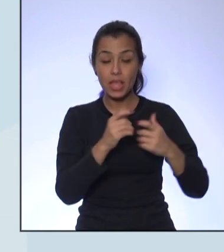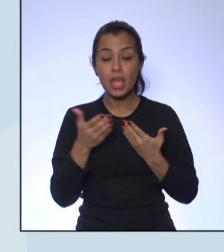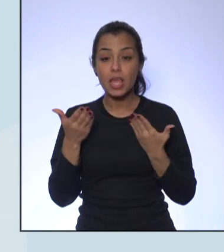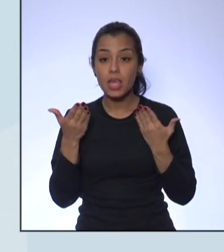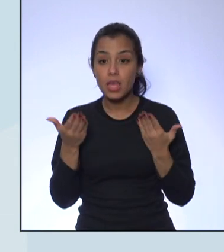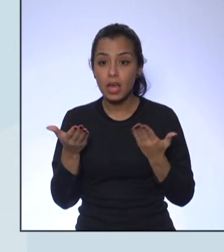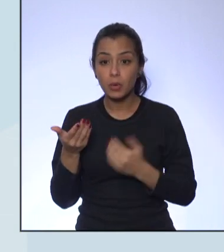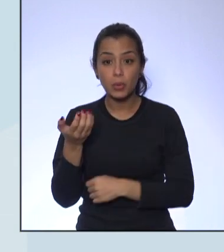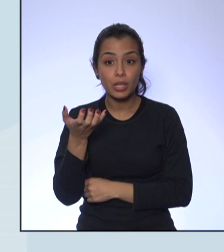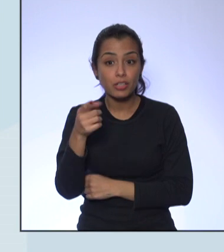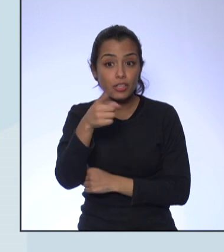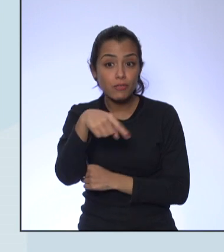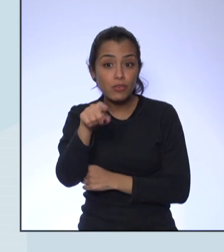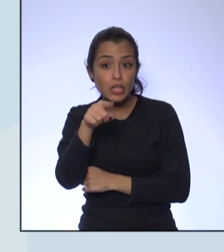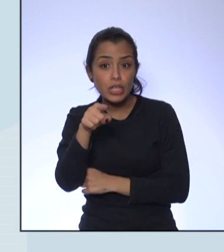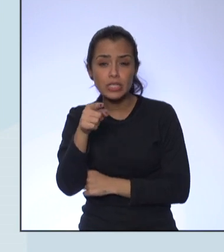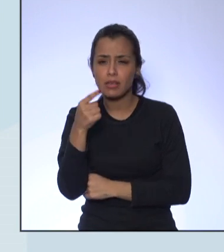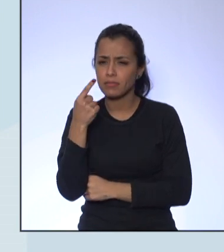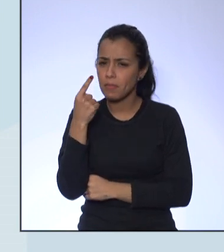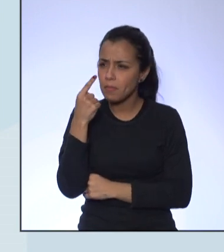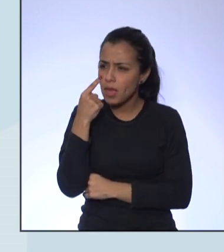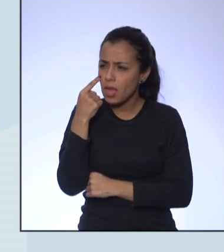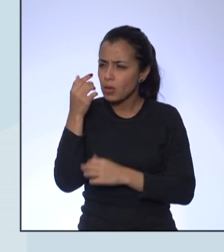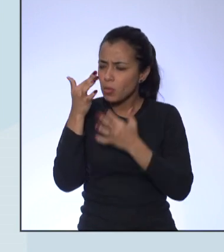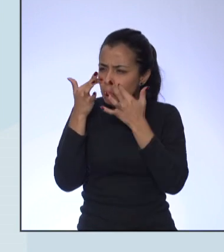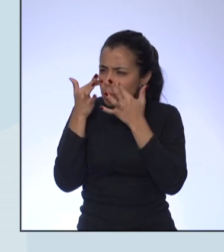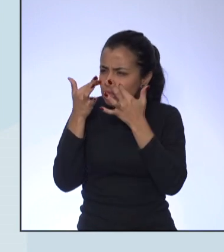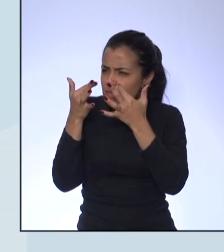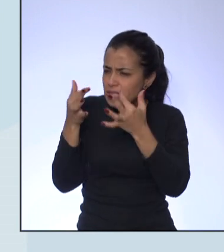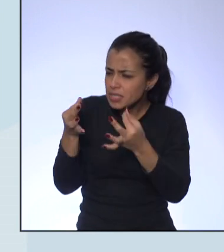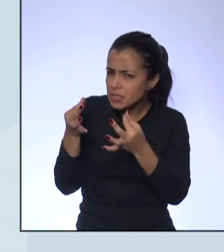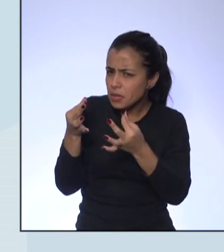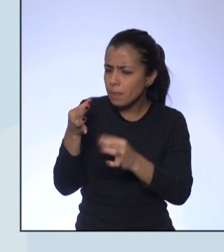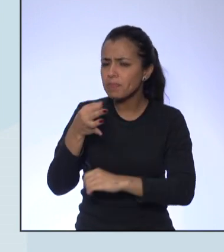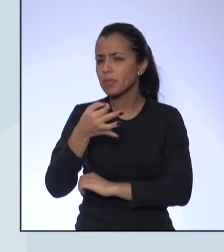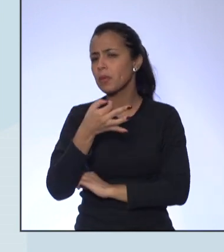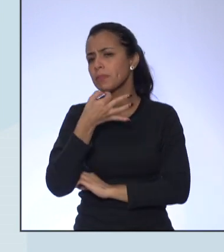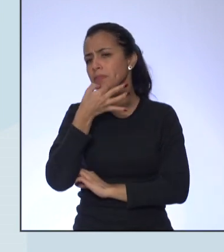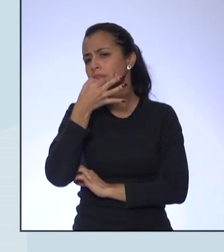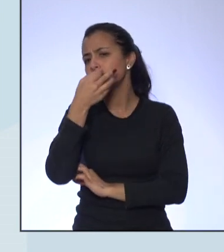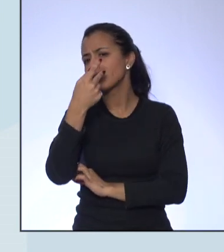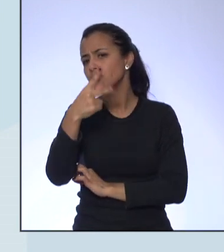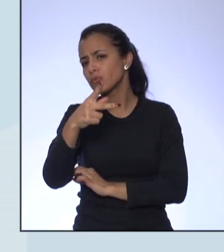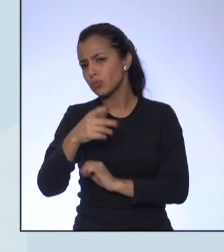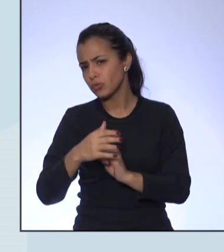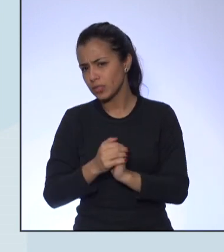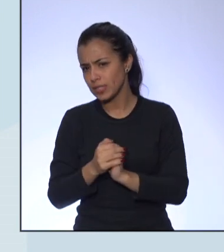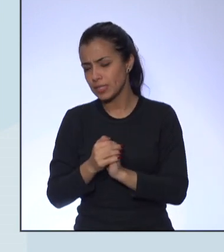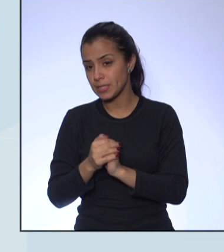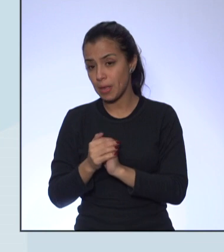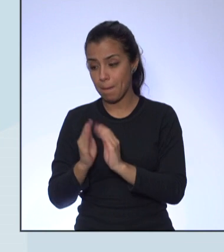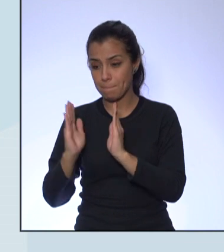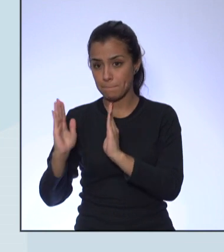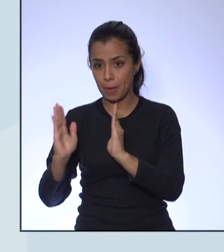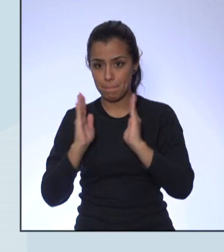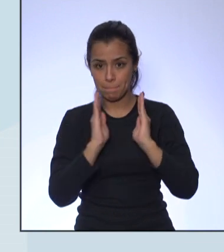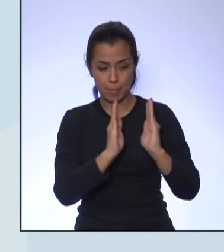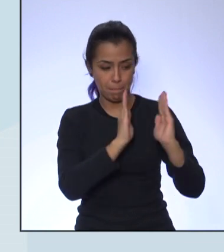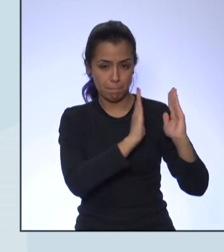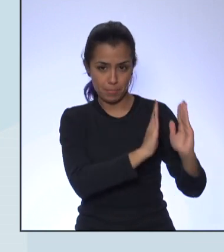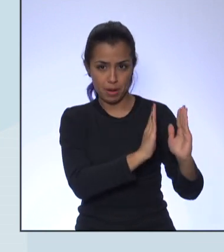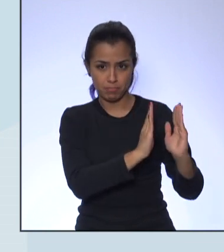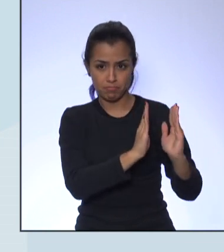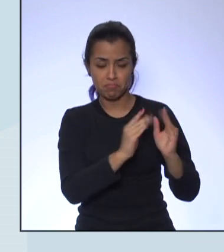com atenção e vou pedir para vocês, o que vocês acham que esses 3 seres apresentam em